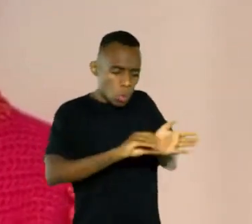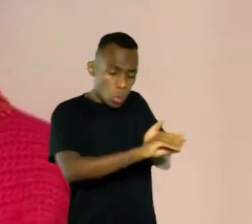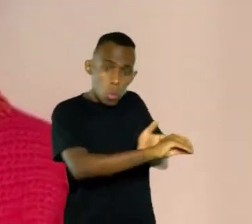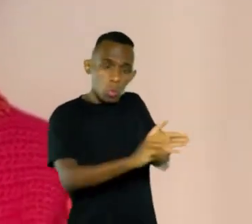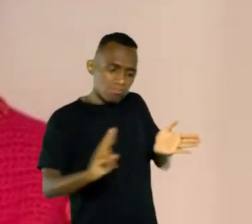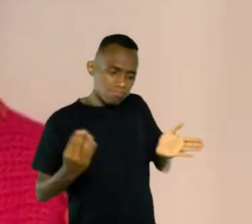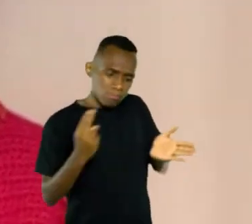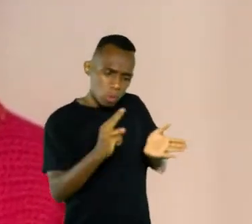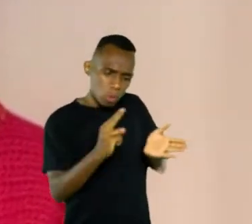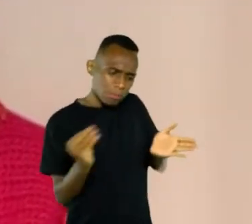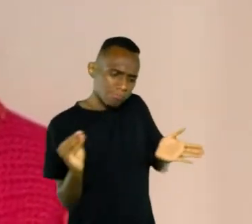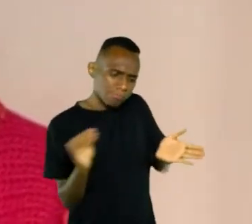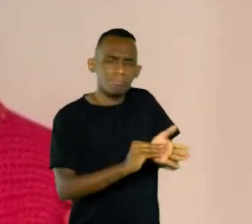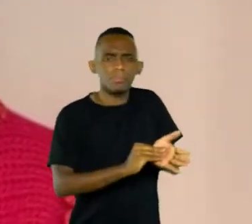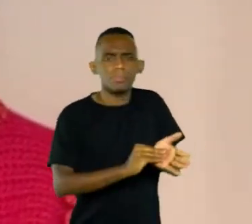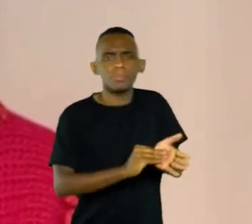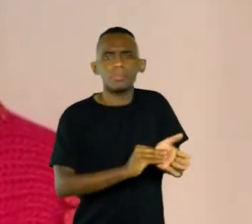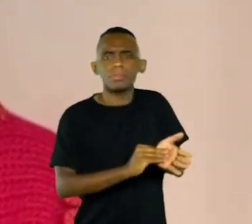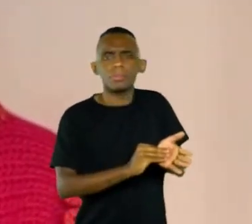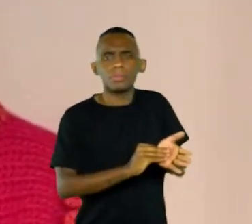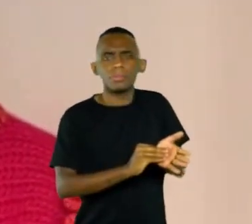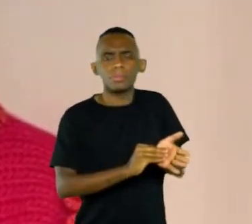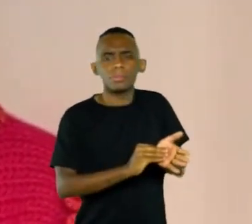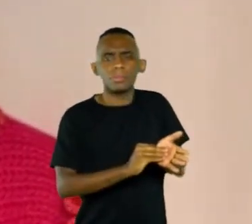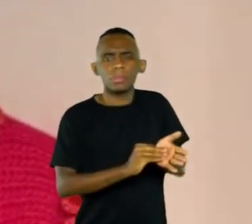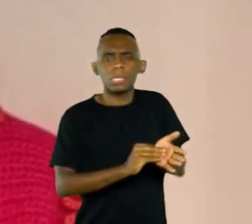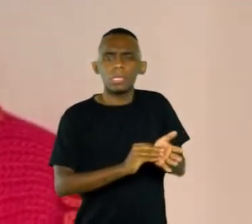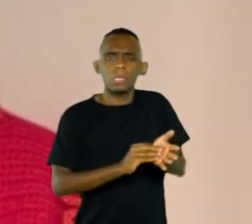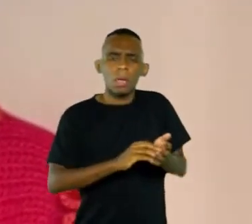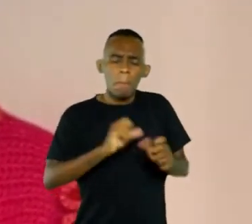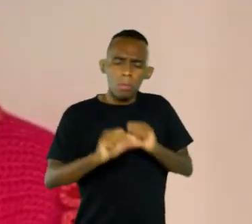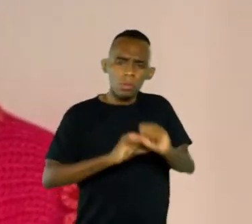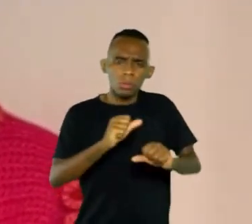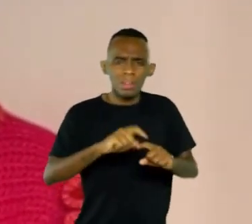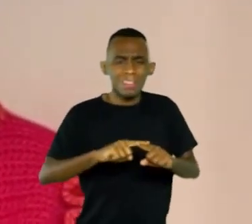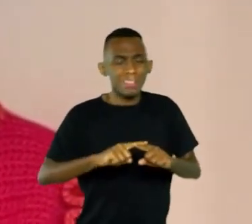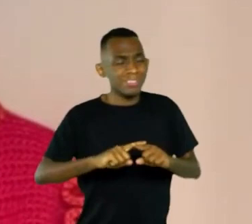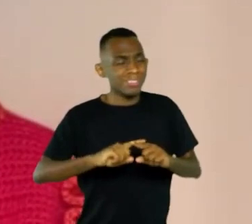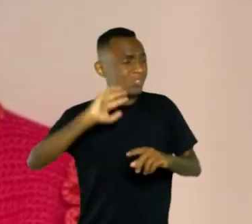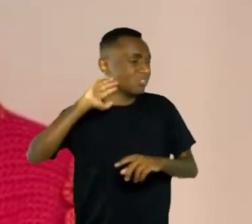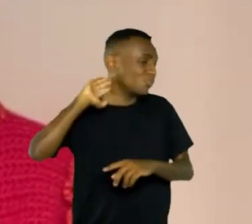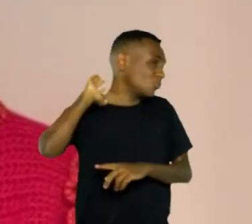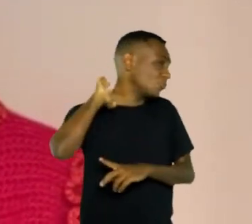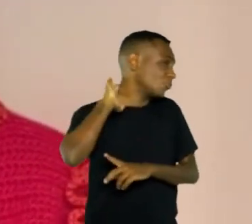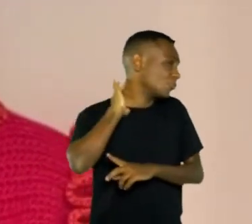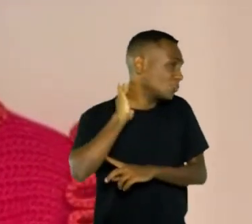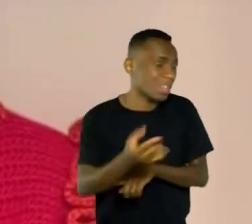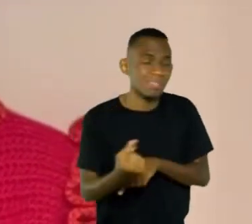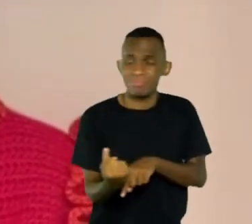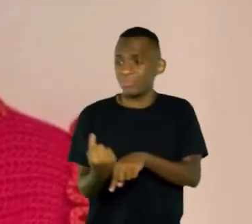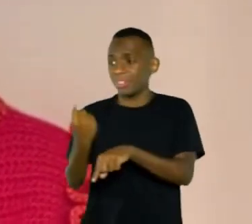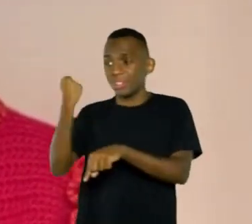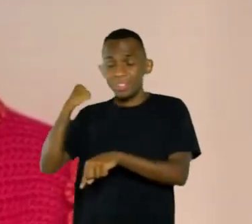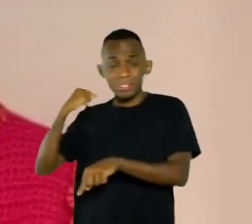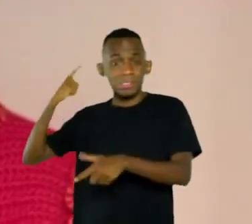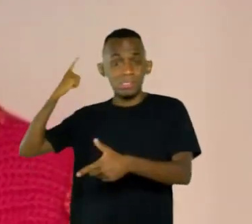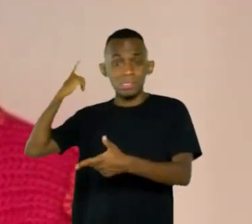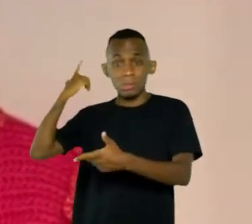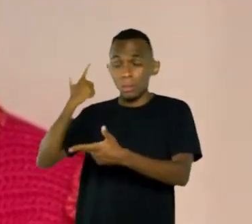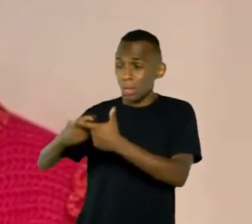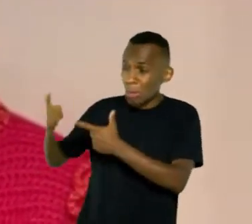E aí eu parei, pensei e falei, olha, o chão já me foi tirado dos pés algumas vezes